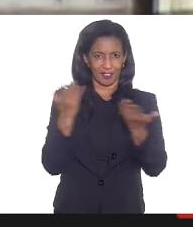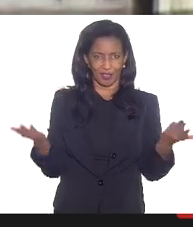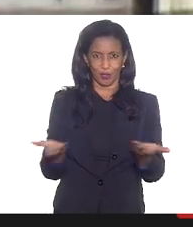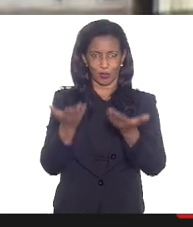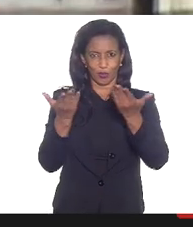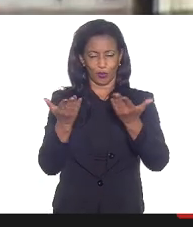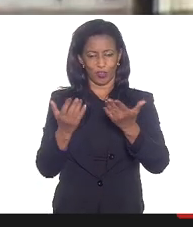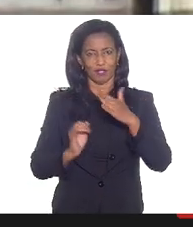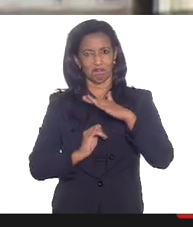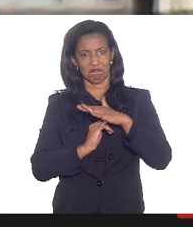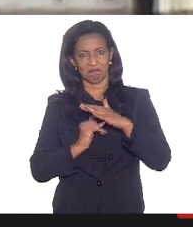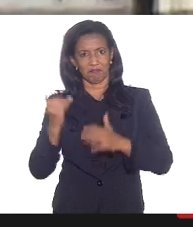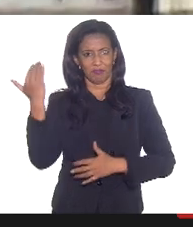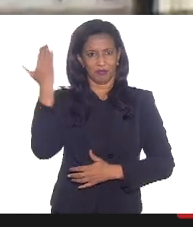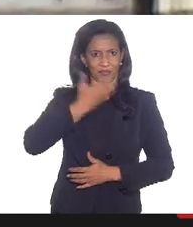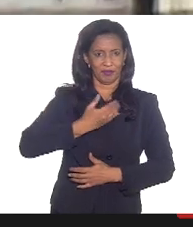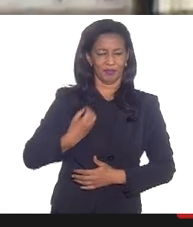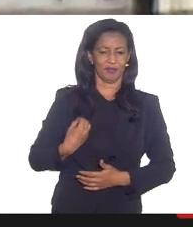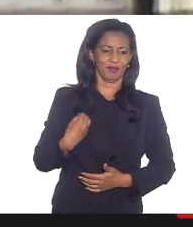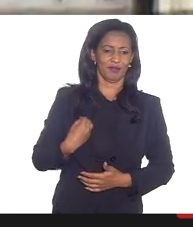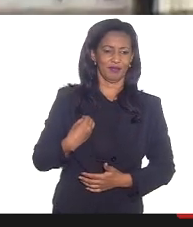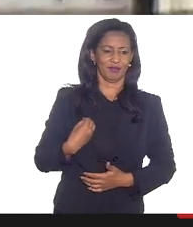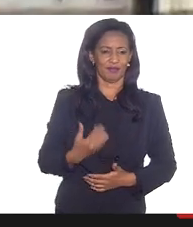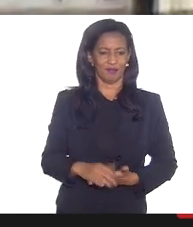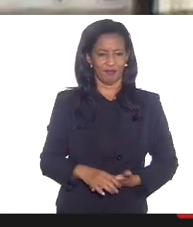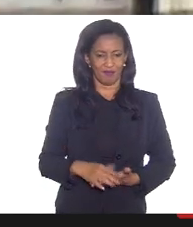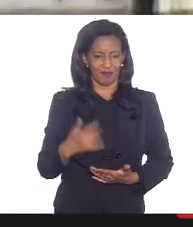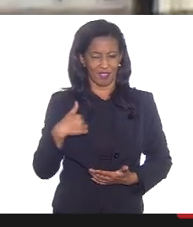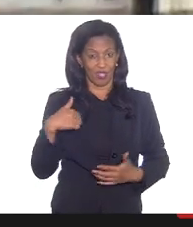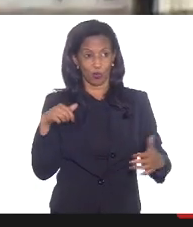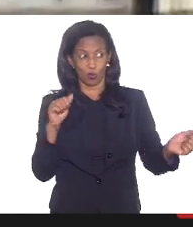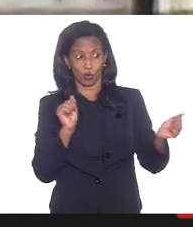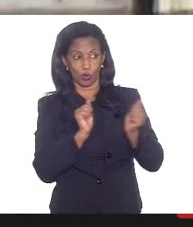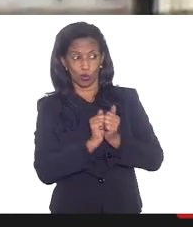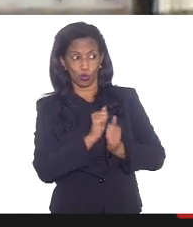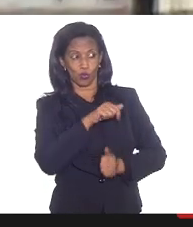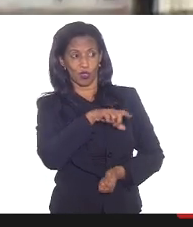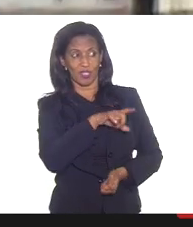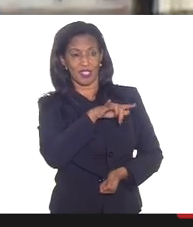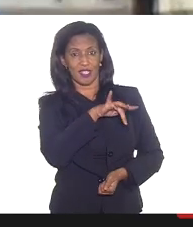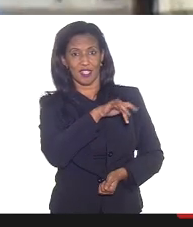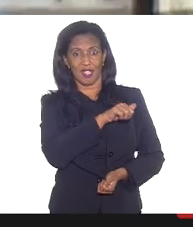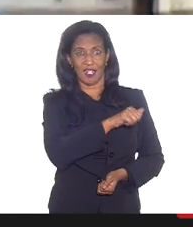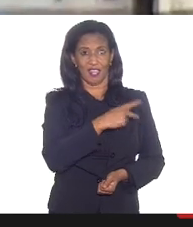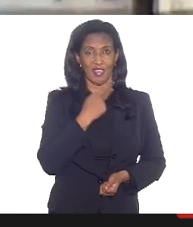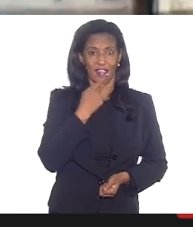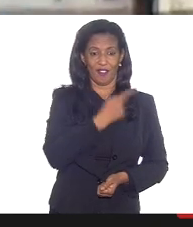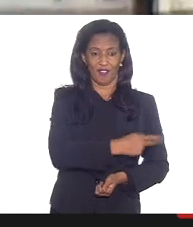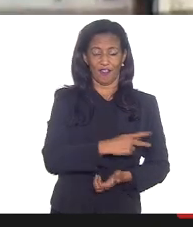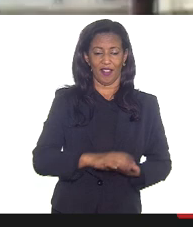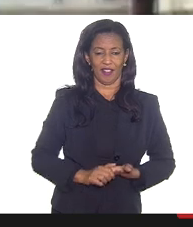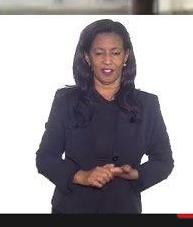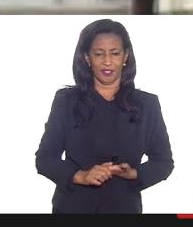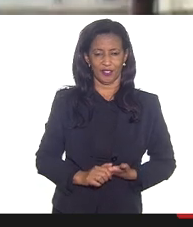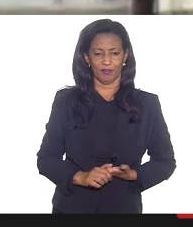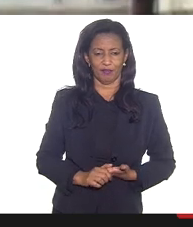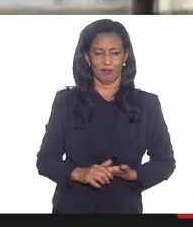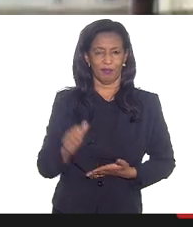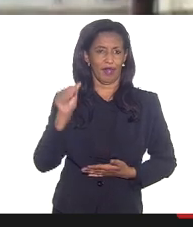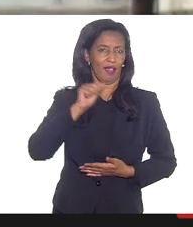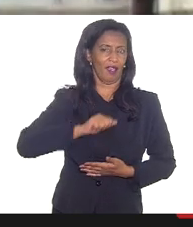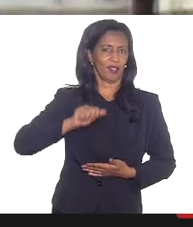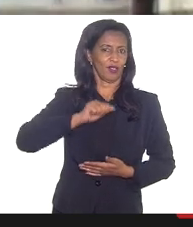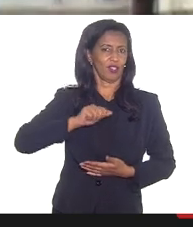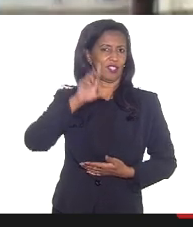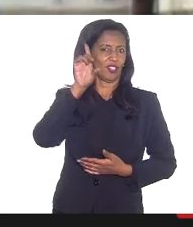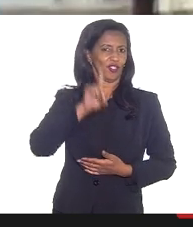presentes. Hoje aqui eu estou junto com a Celinha, falando pela ADERJ, né? Pela Associação dos